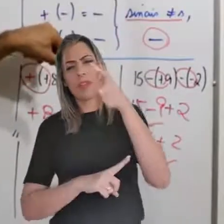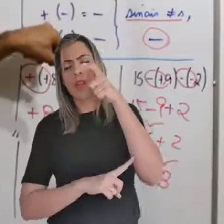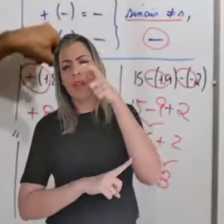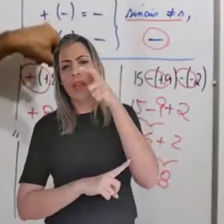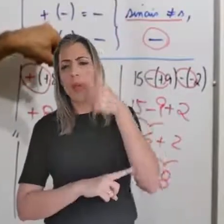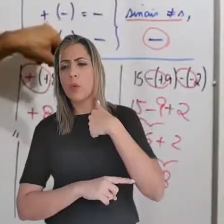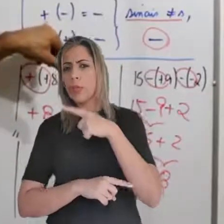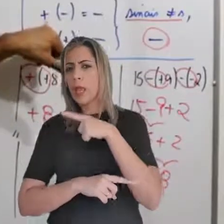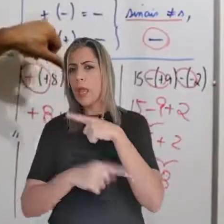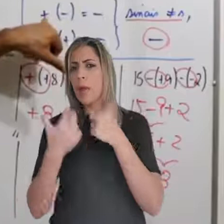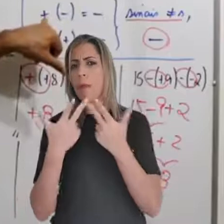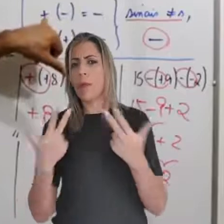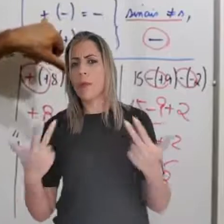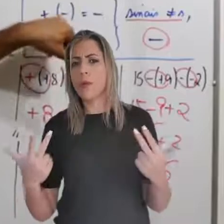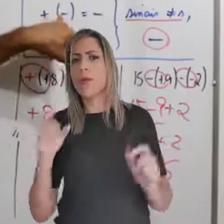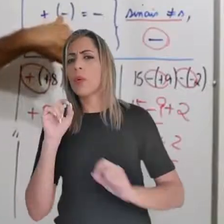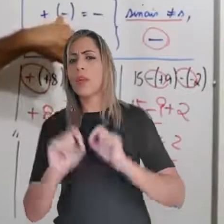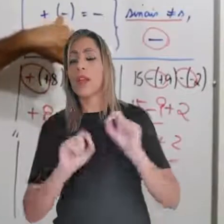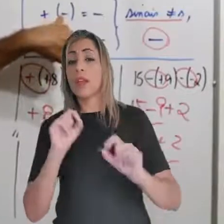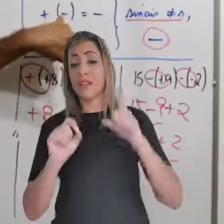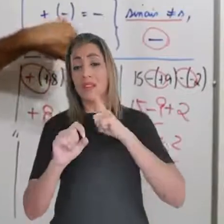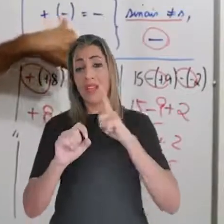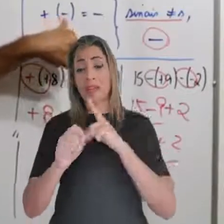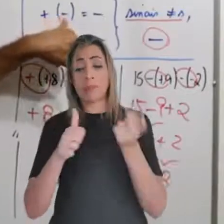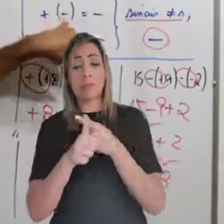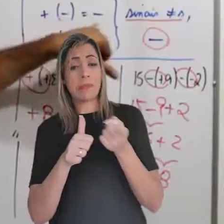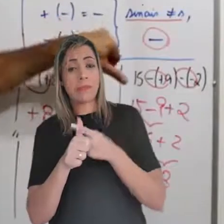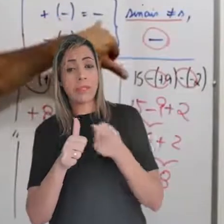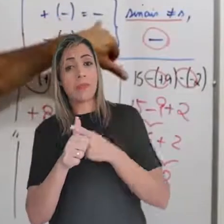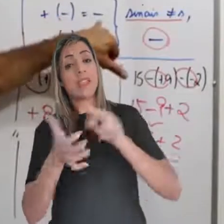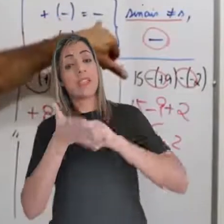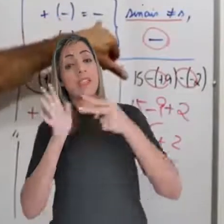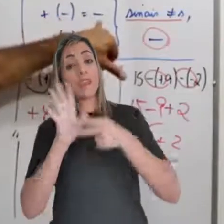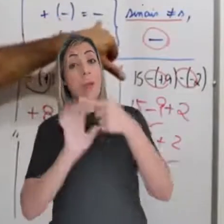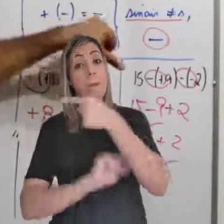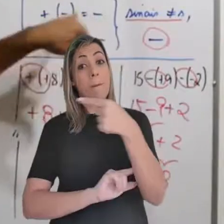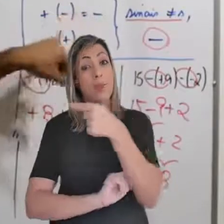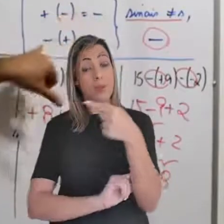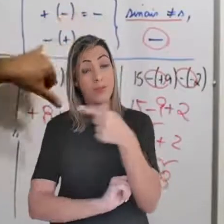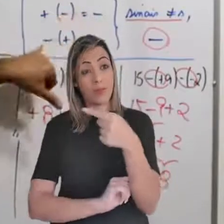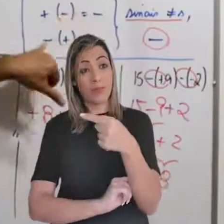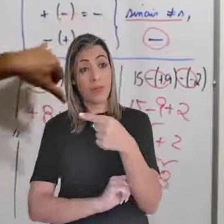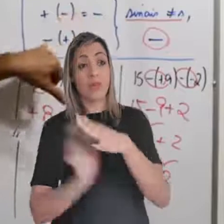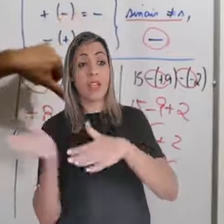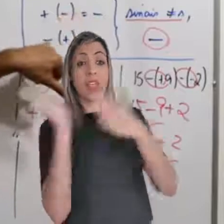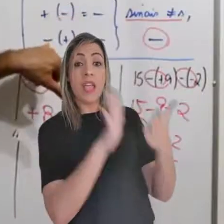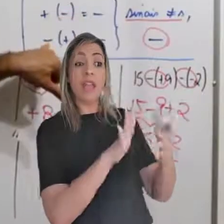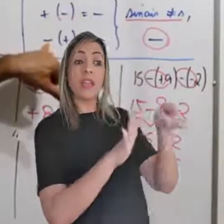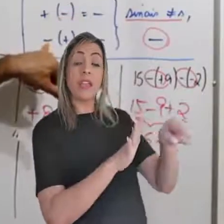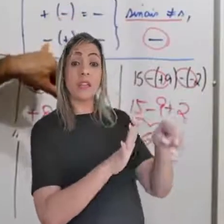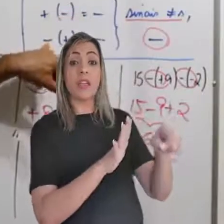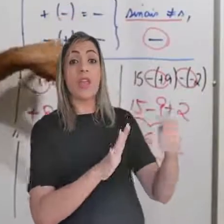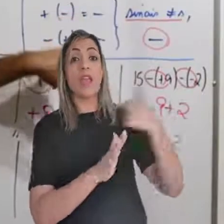aqui eu tenho alguma coisa. O que que eu tenho? Eu tenho uma dívida. Se eu tenho uma dívida, é sinal de menos. E aqui eu